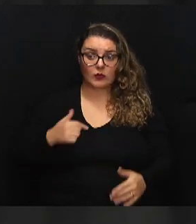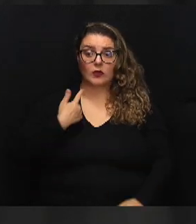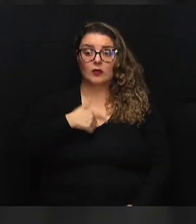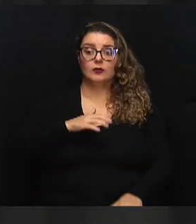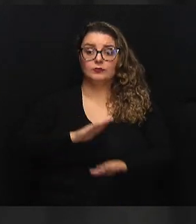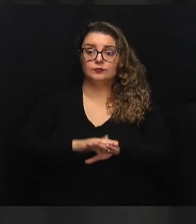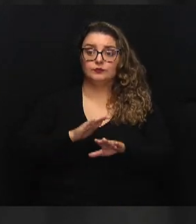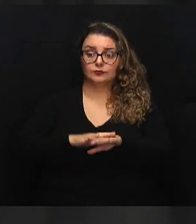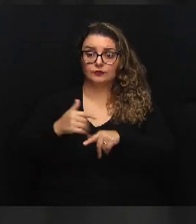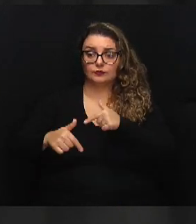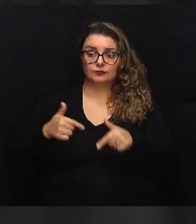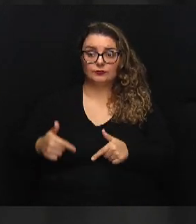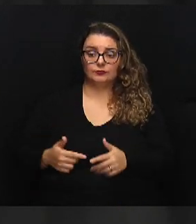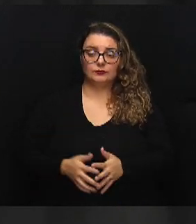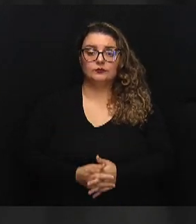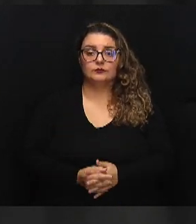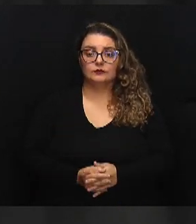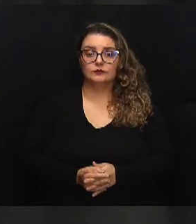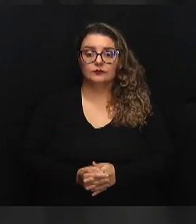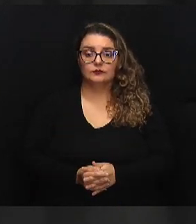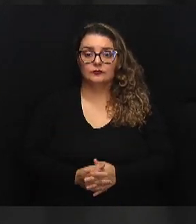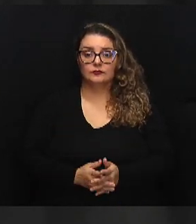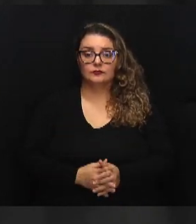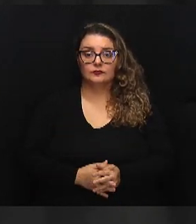atuado mais